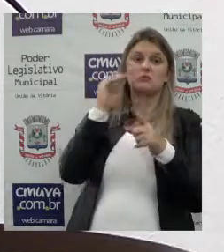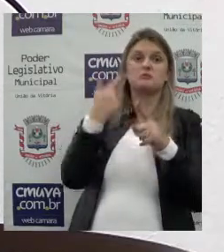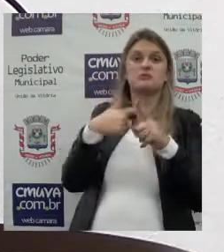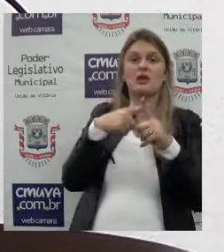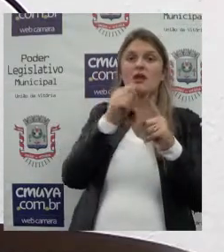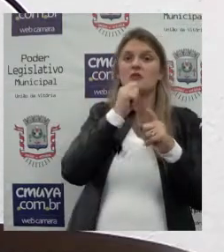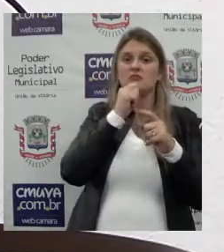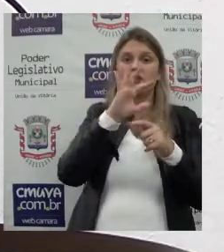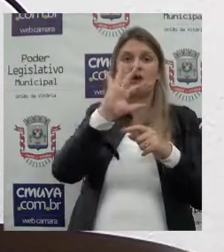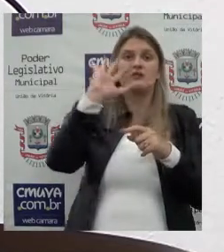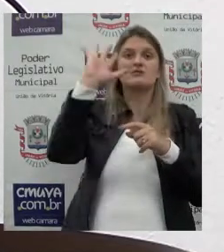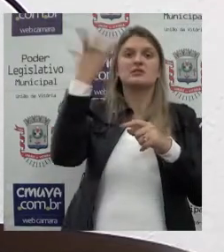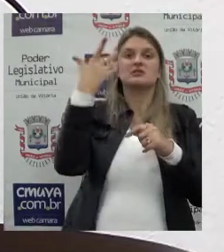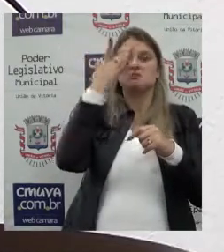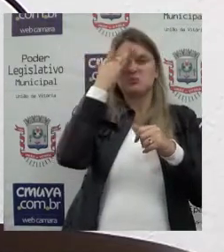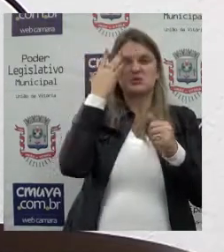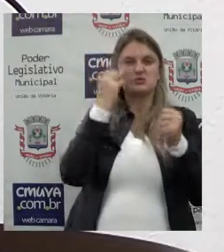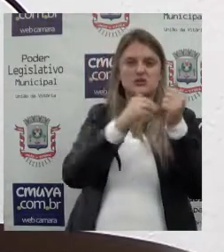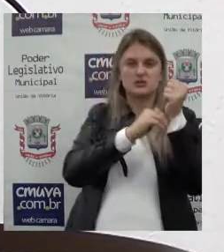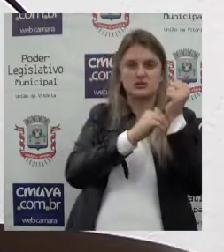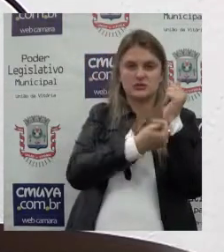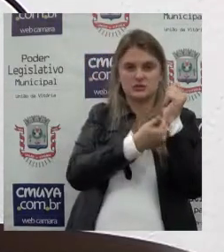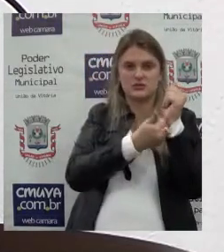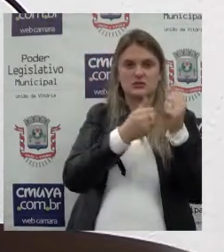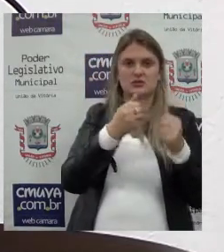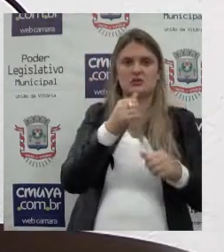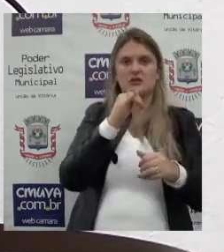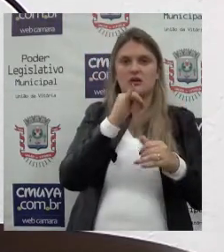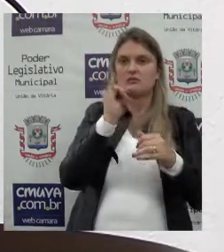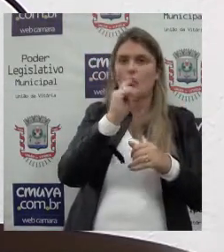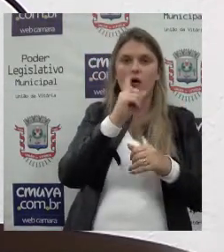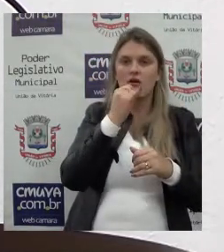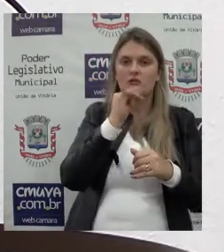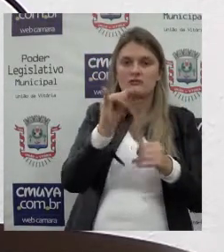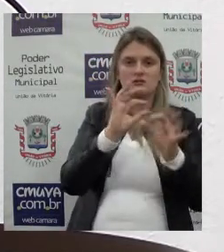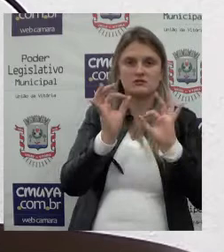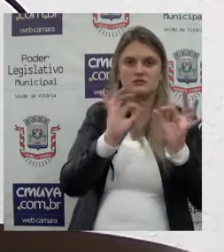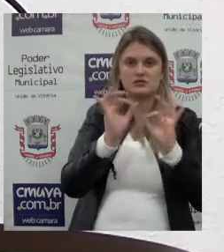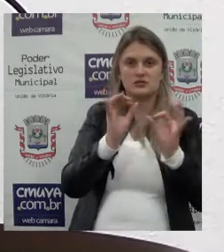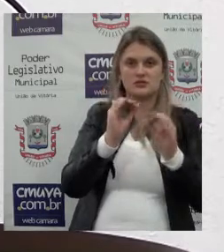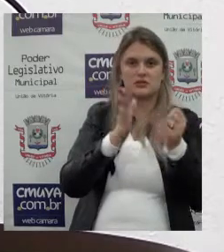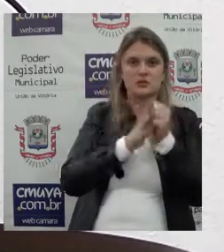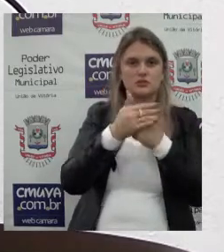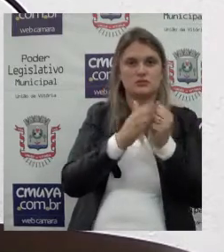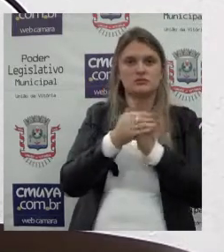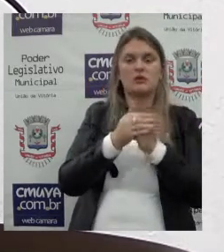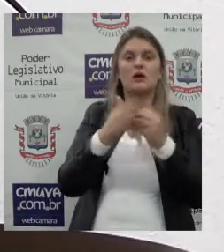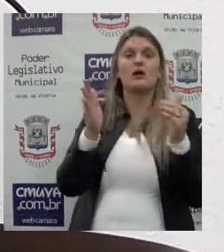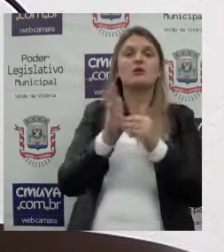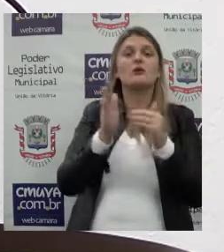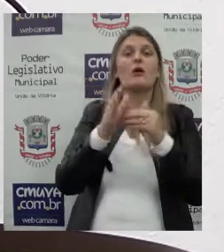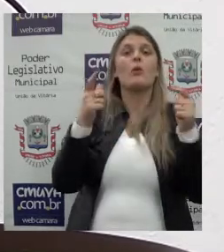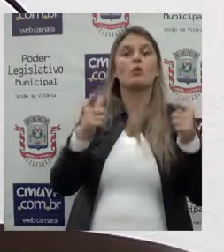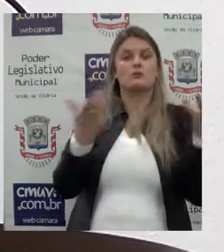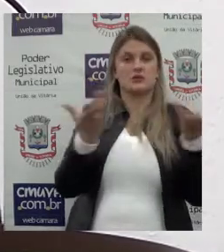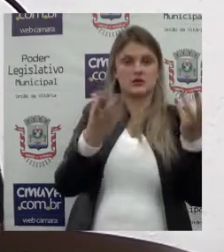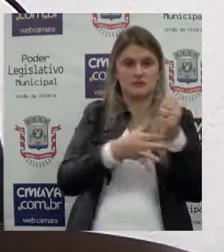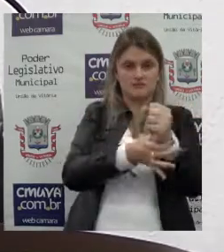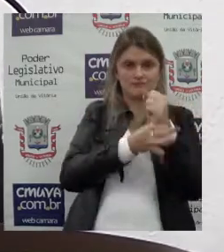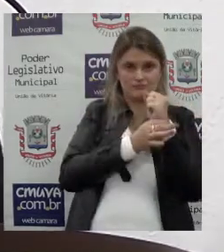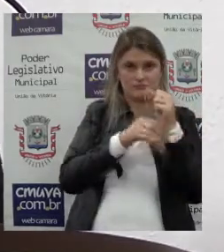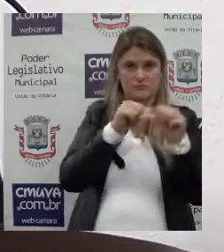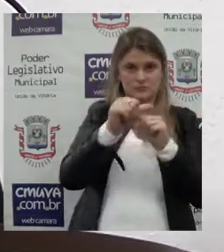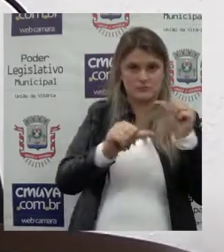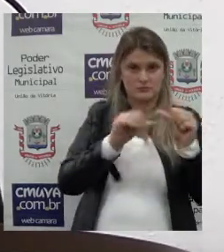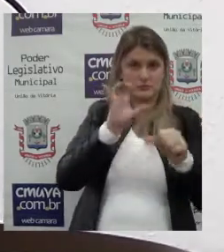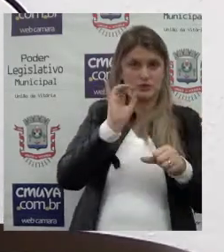sabe, porque o anonimato está do lado da pessoa em conflito com a lei. Então a gente se pergunta, até que ponto nós queremos realmente que a